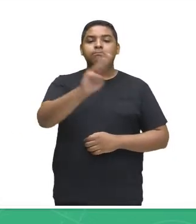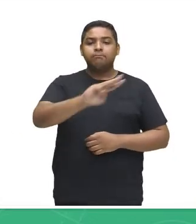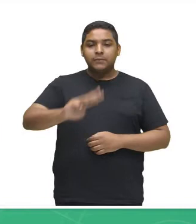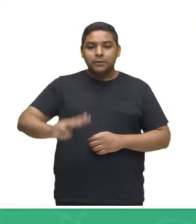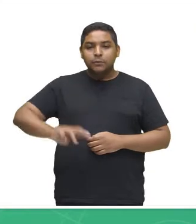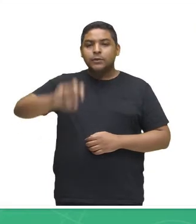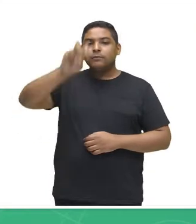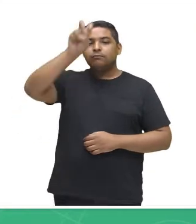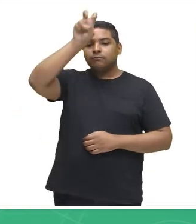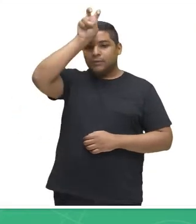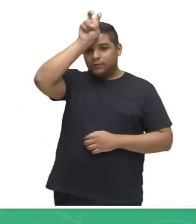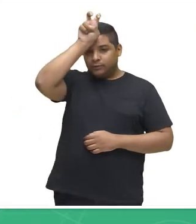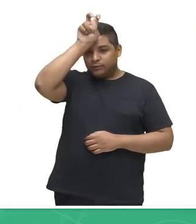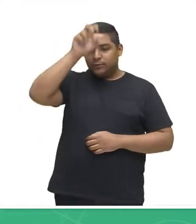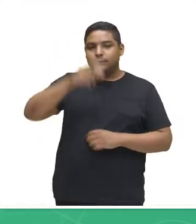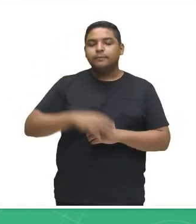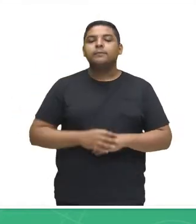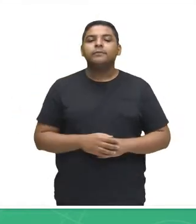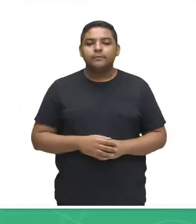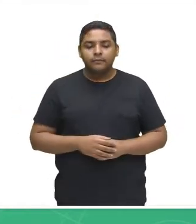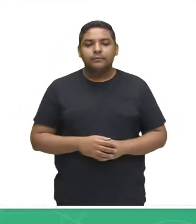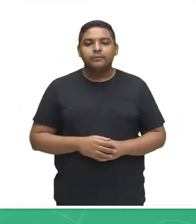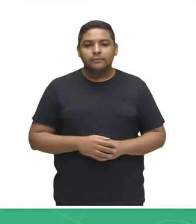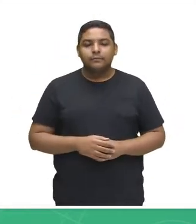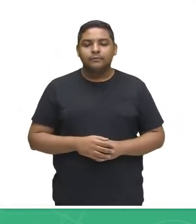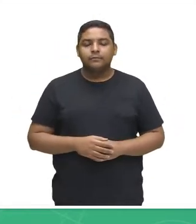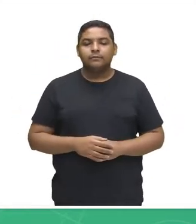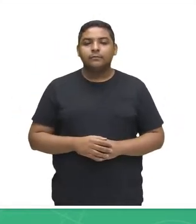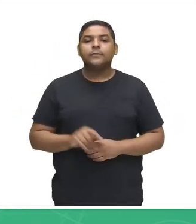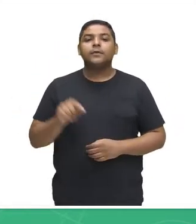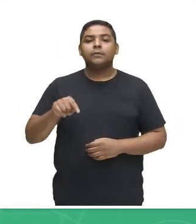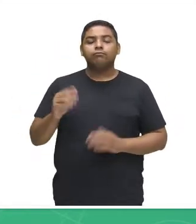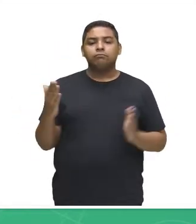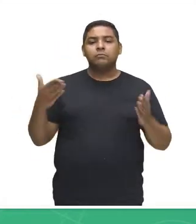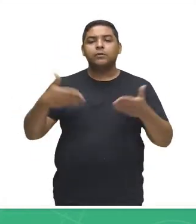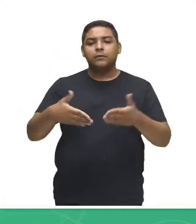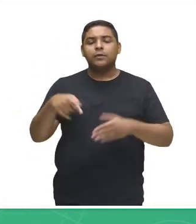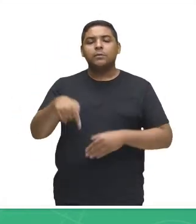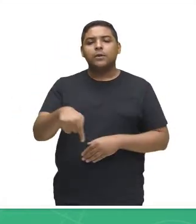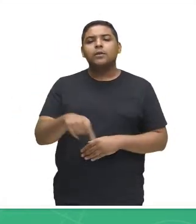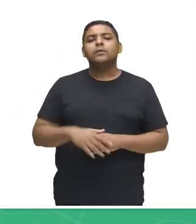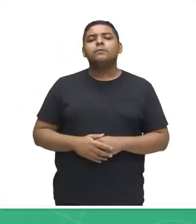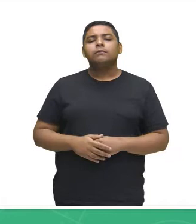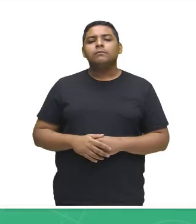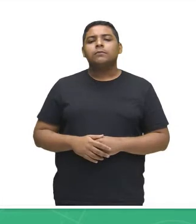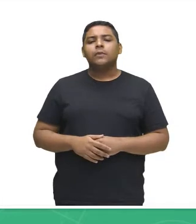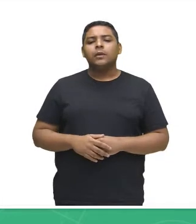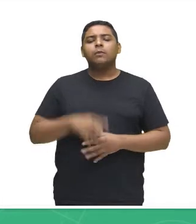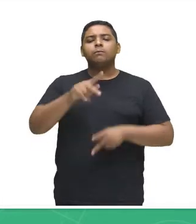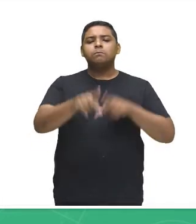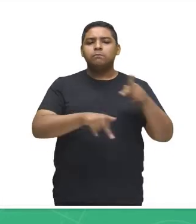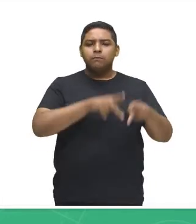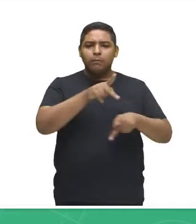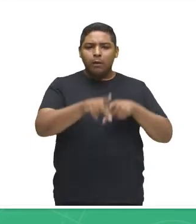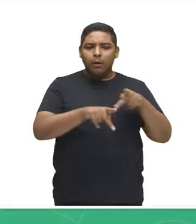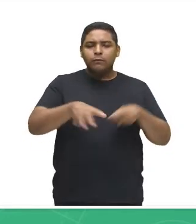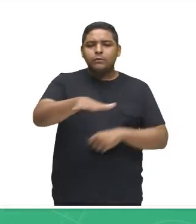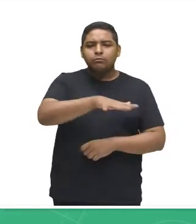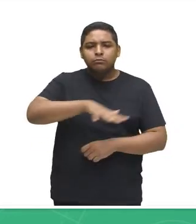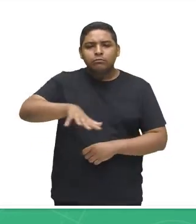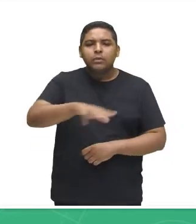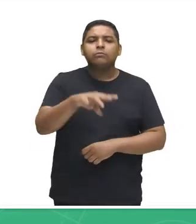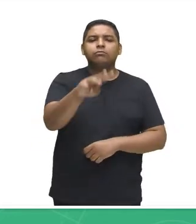e Egito. E vamos falar na aula de hoje especificamente de alguns povos dessa região aí